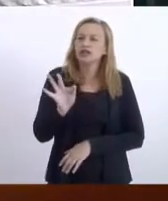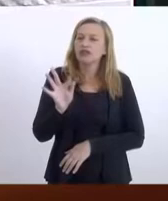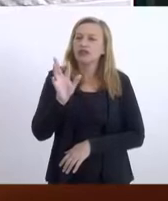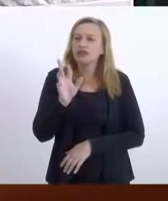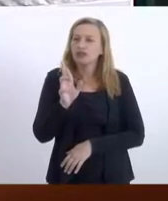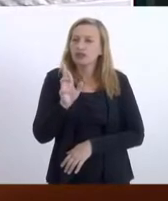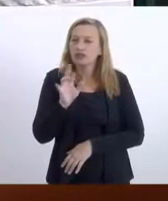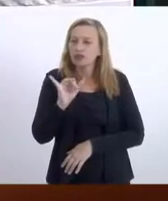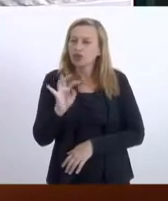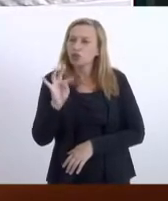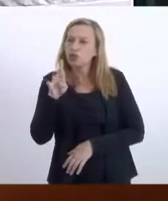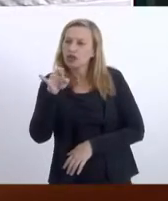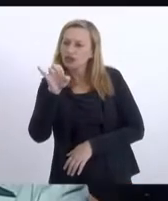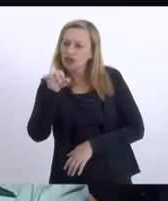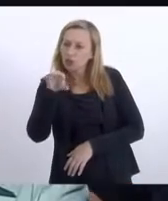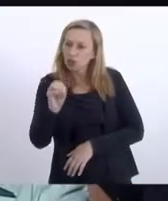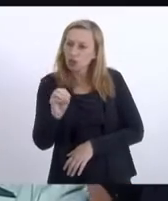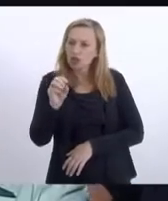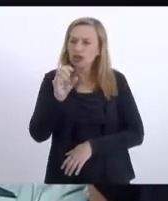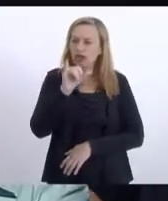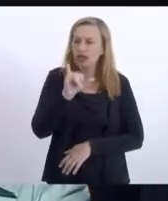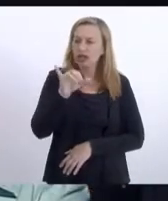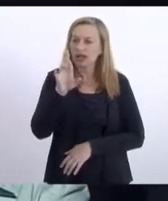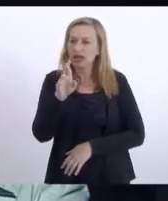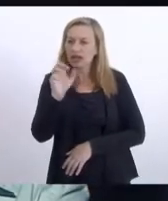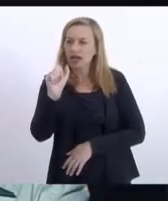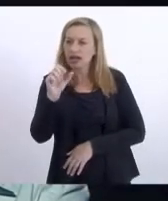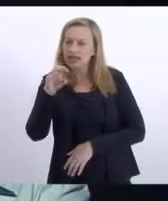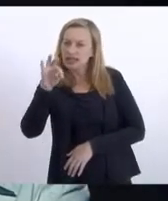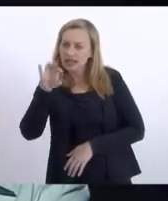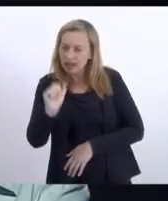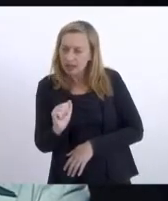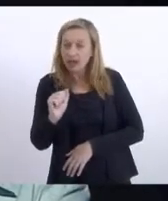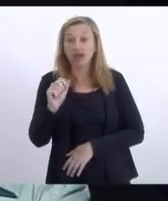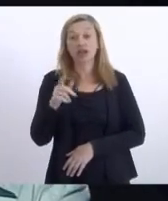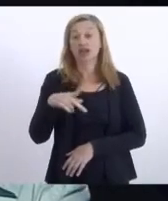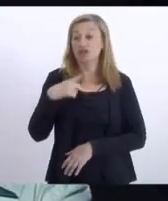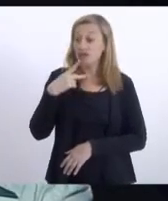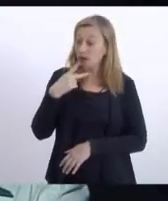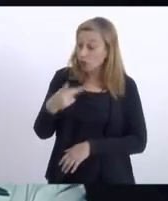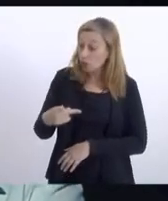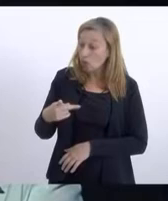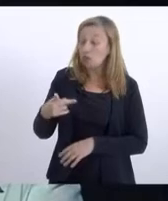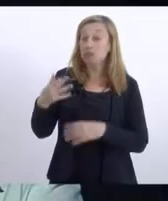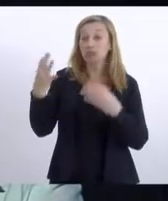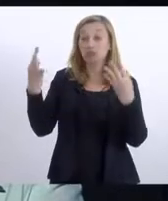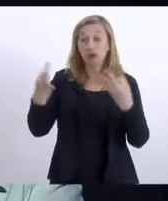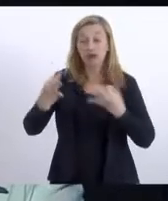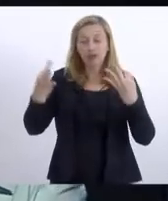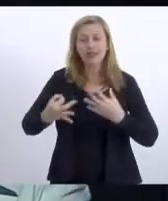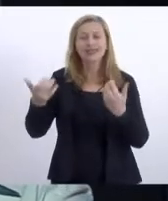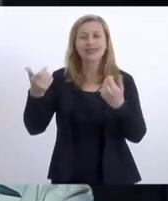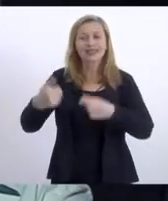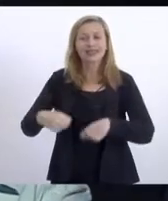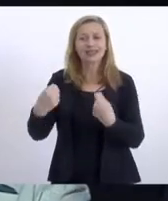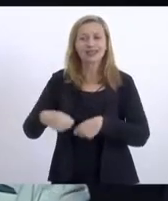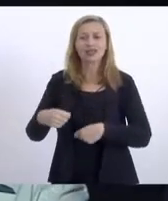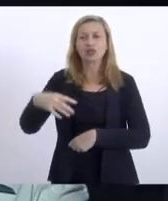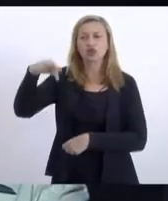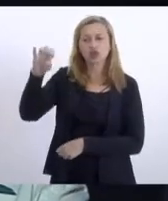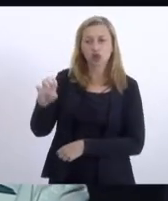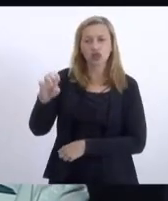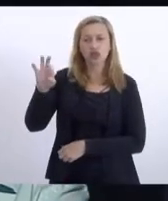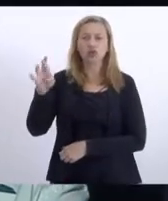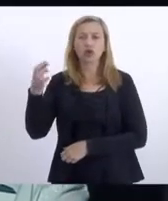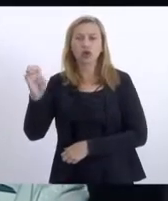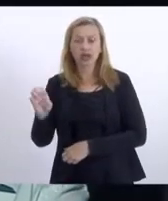Miracema, e ele foi enfático nas necessidades do Norte e Noroeste do